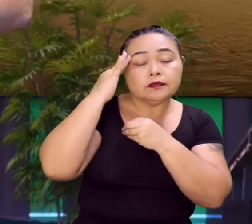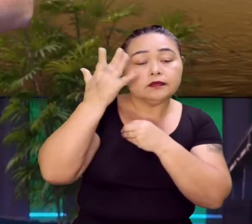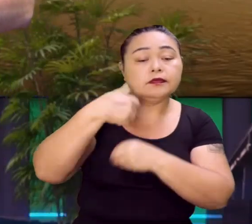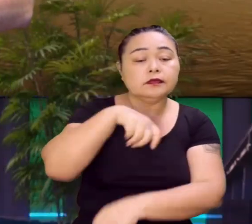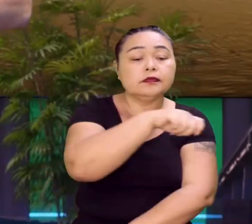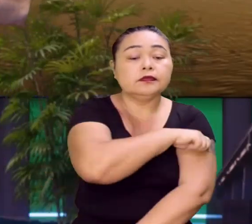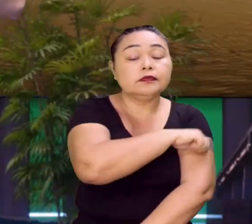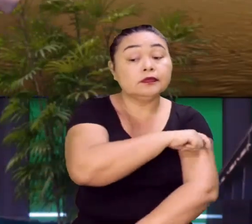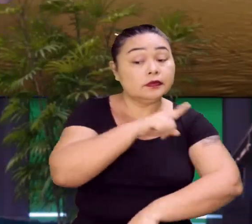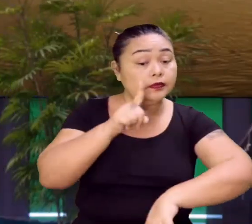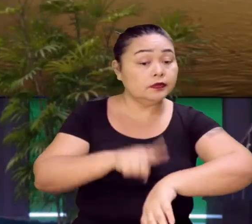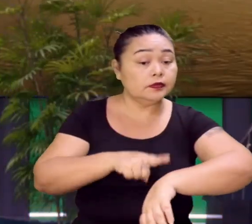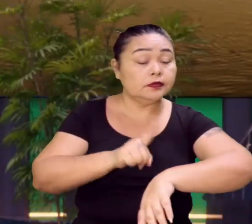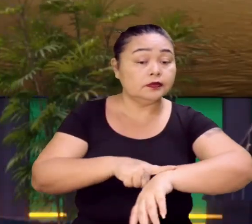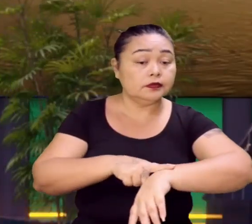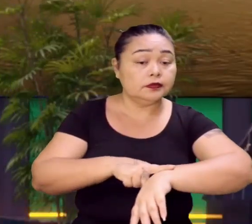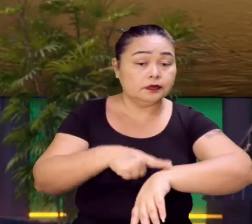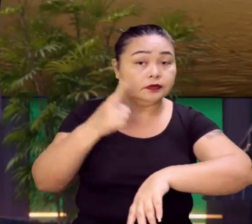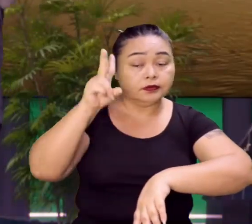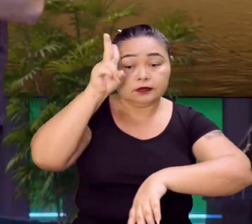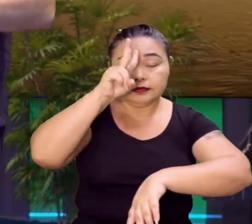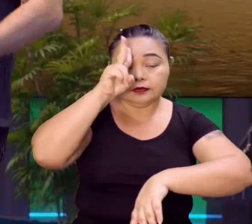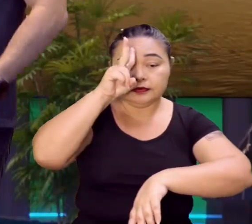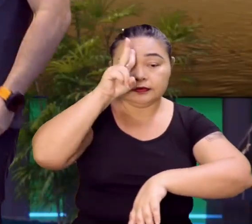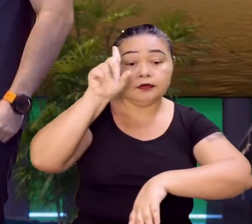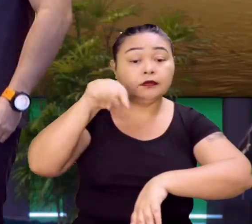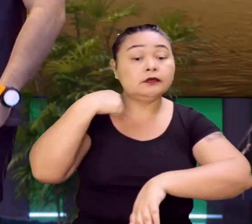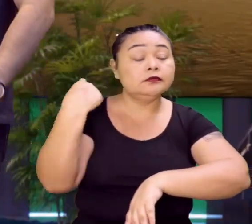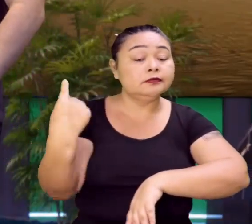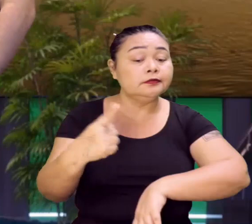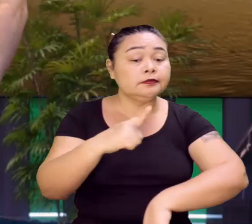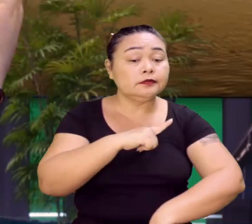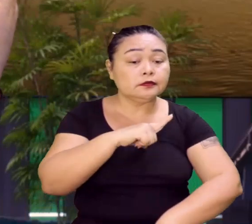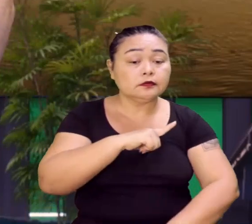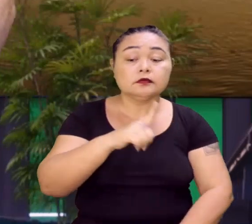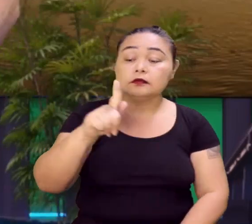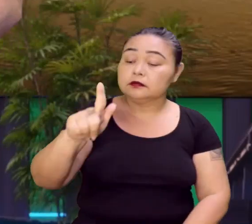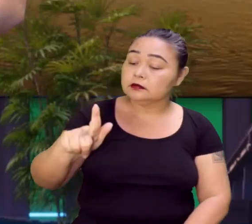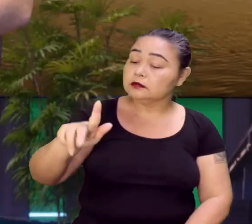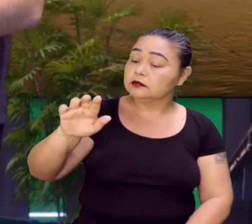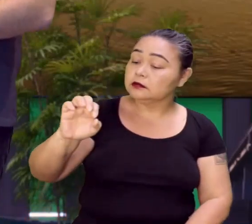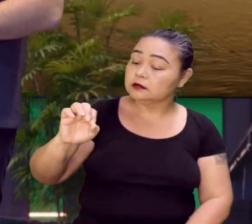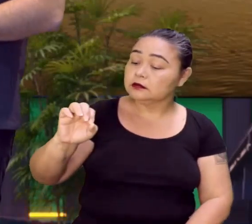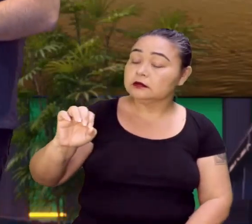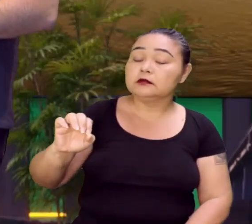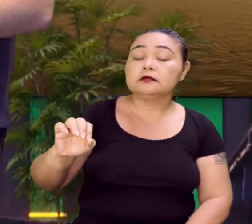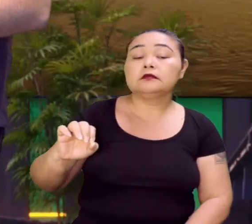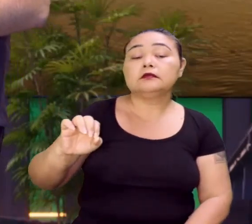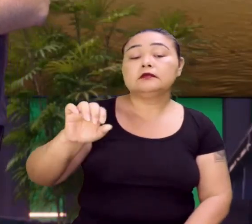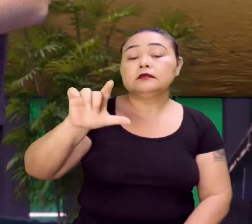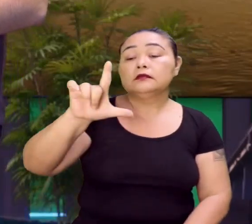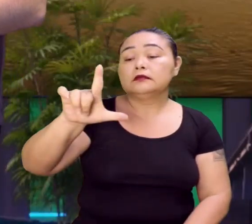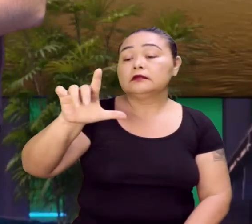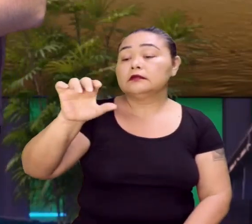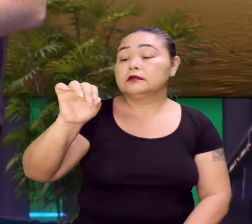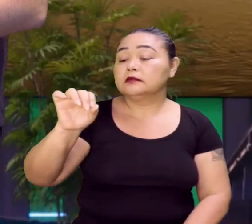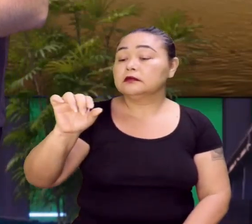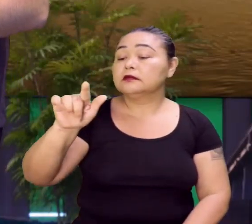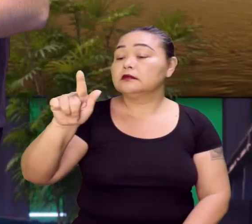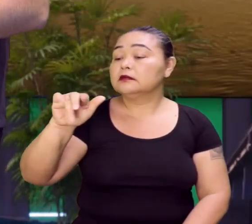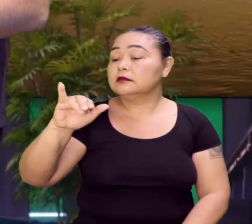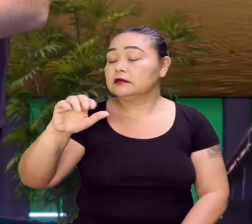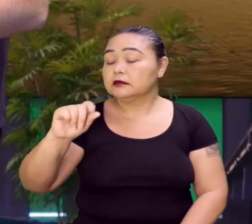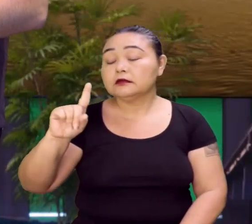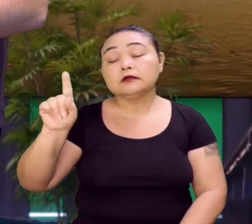na questão do tempo. Certo. Só relembrando que estamos em geologia. Geologia esta que